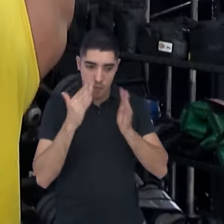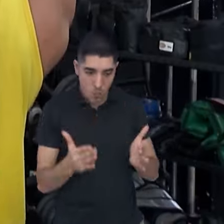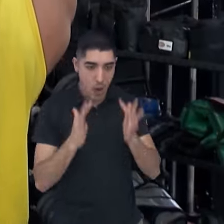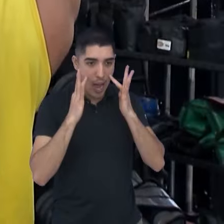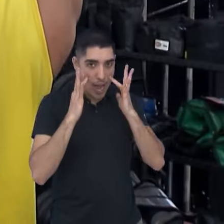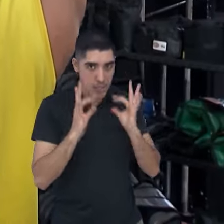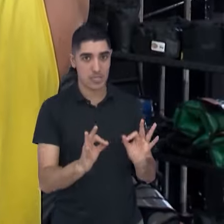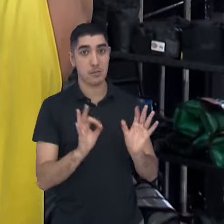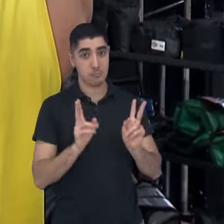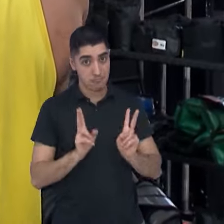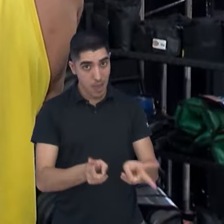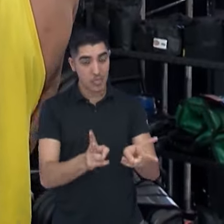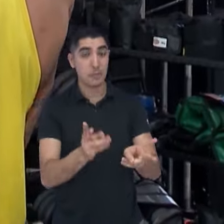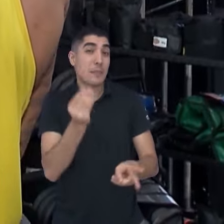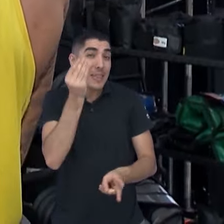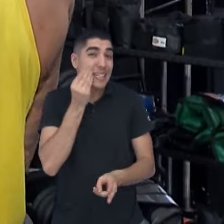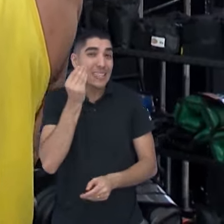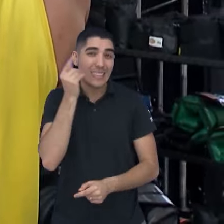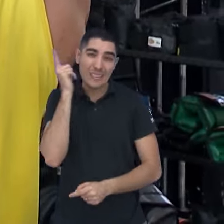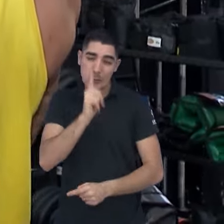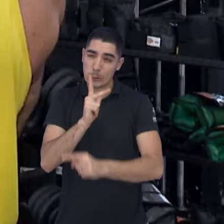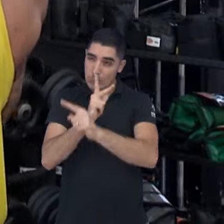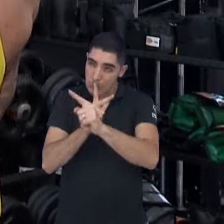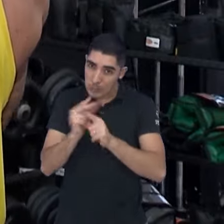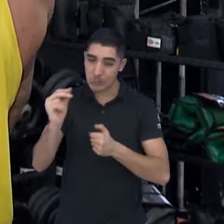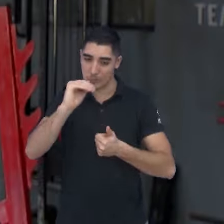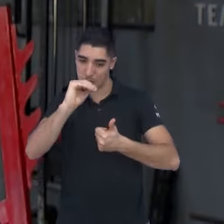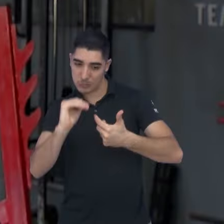concentração para ir em busca de uma boa colocação no